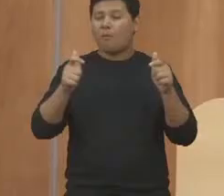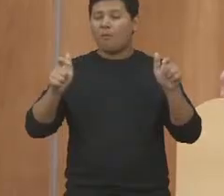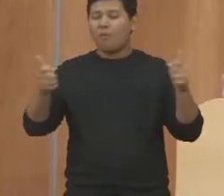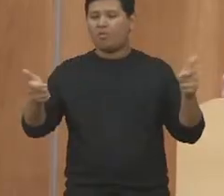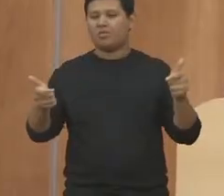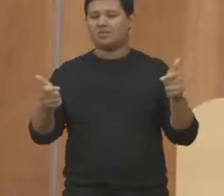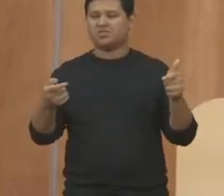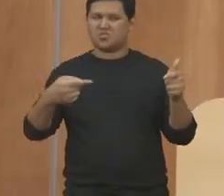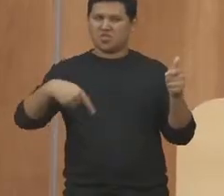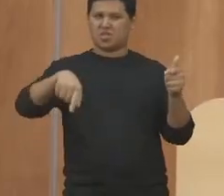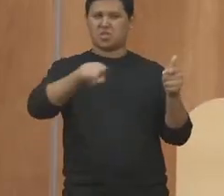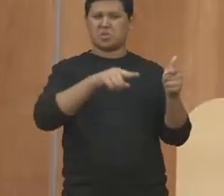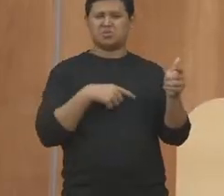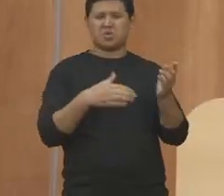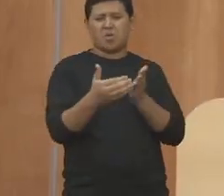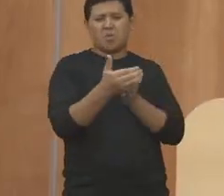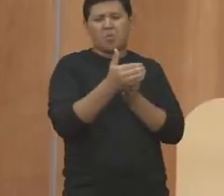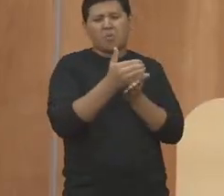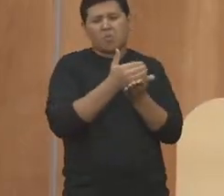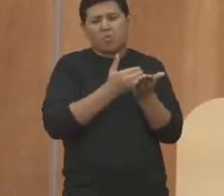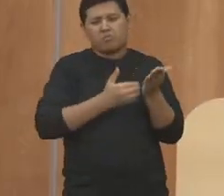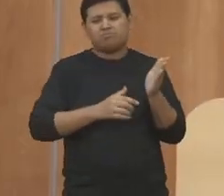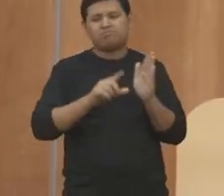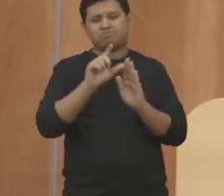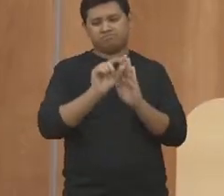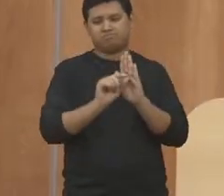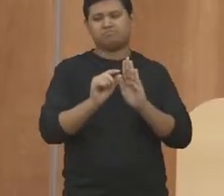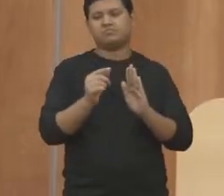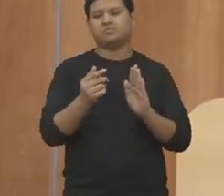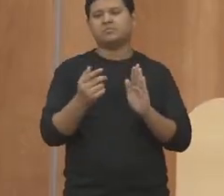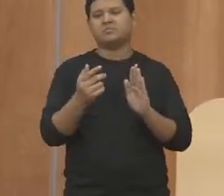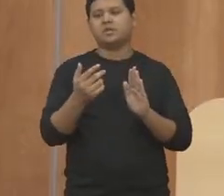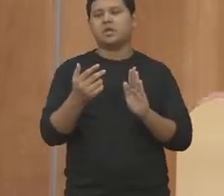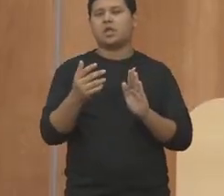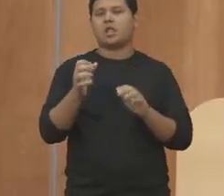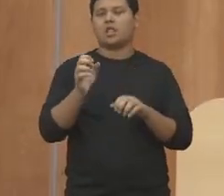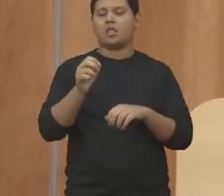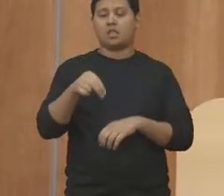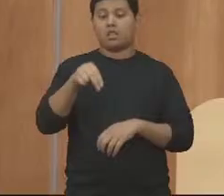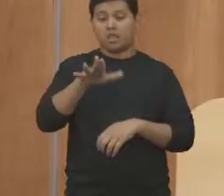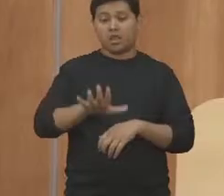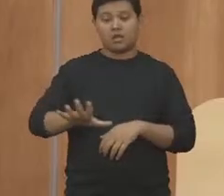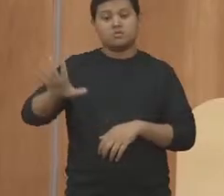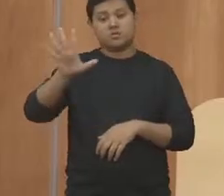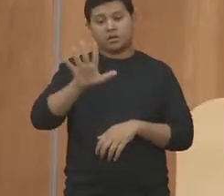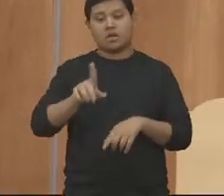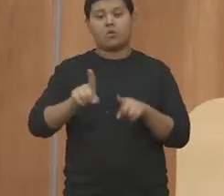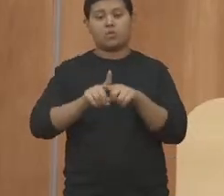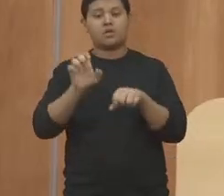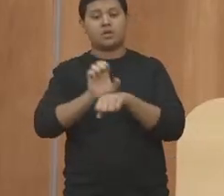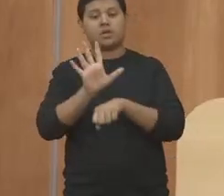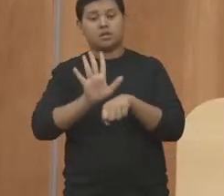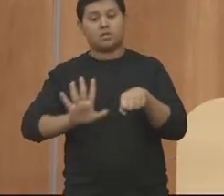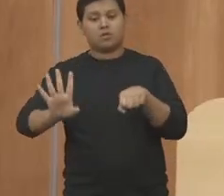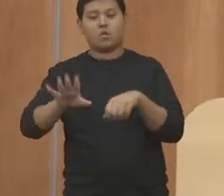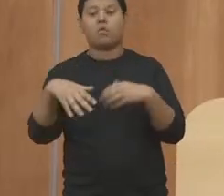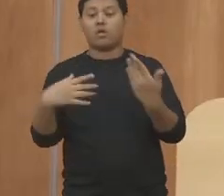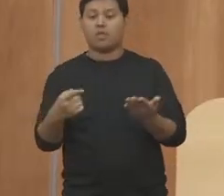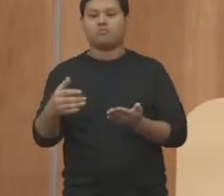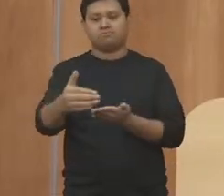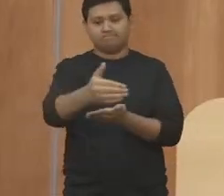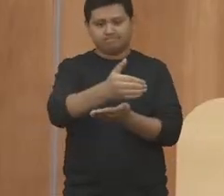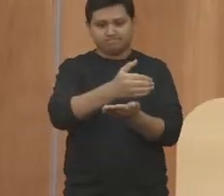quantidade de recurso que a gente consegue obter dos entes nacionais e estaduais. Então, a arrecadação do município